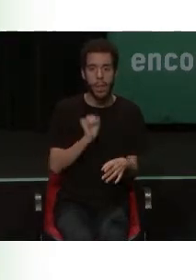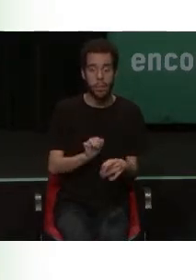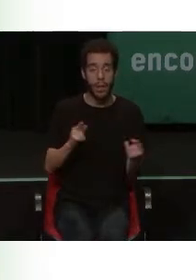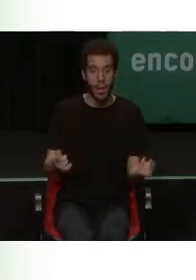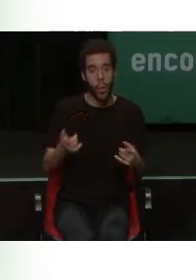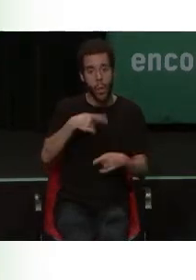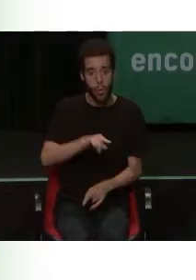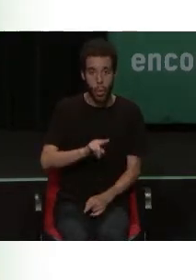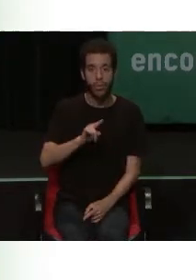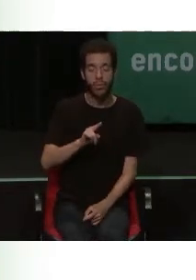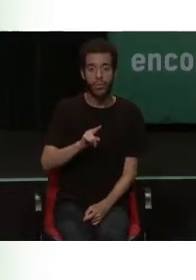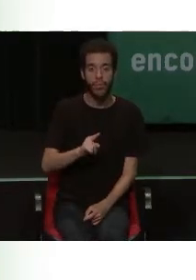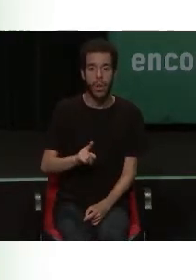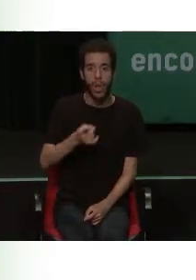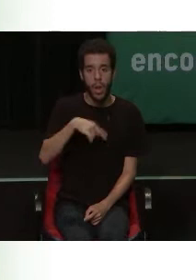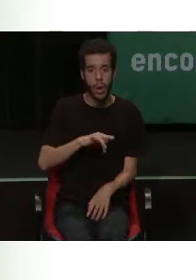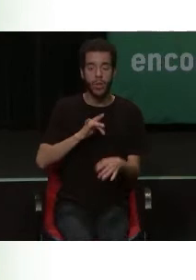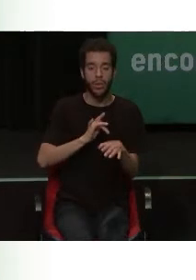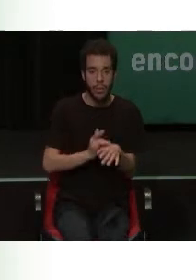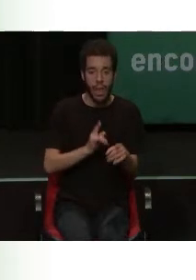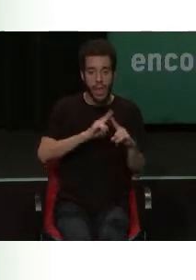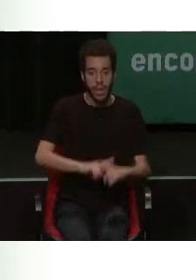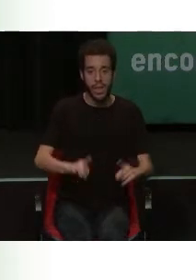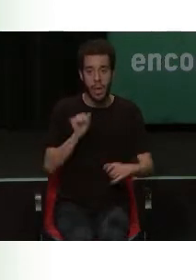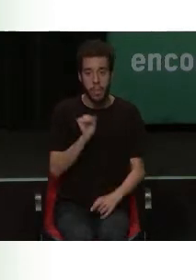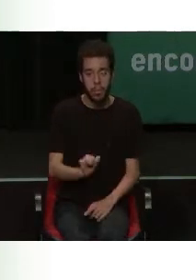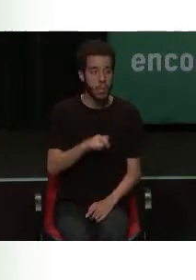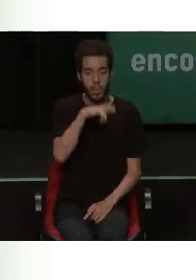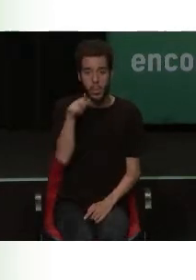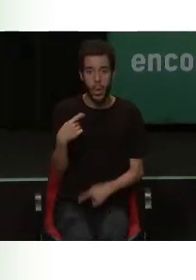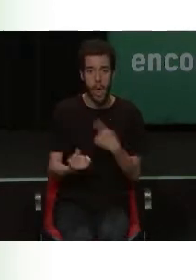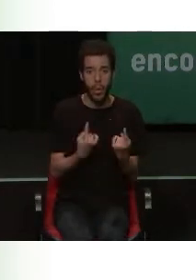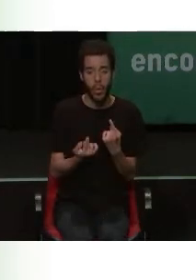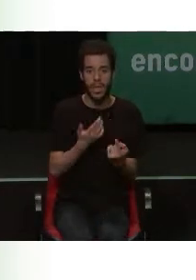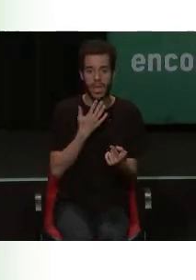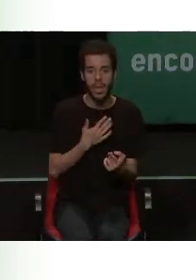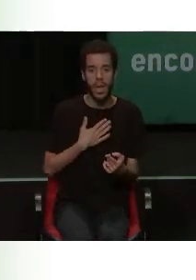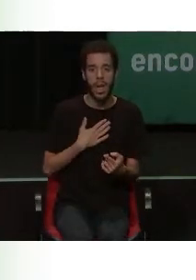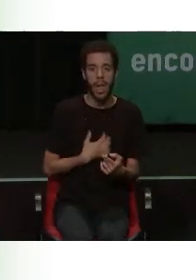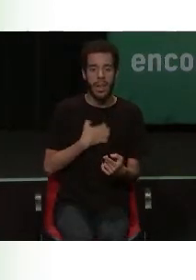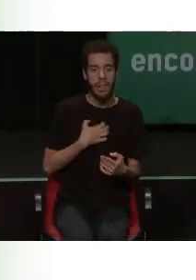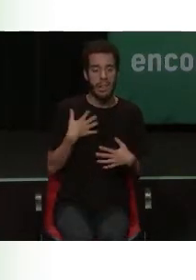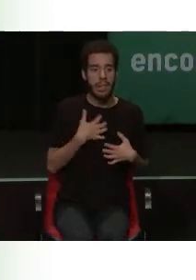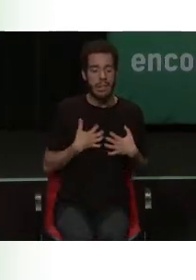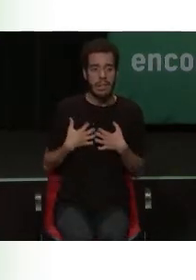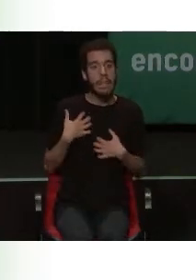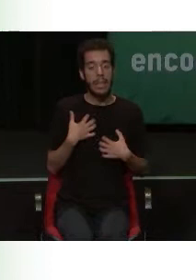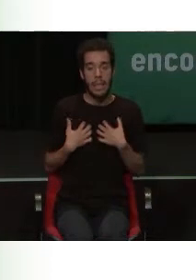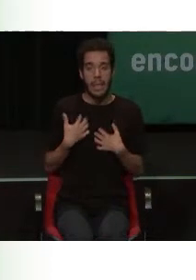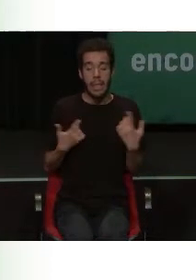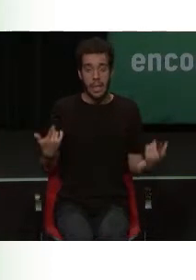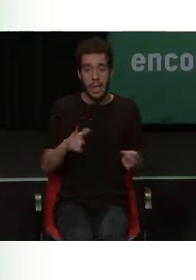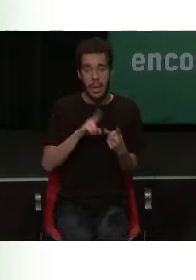hipótese da suscetibilidade diferencial, as pessoas mais ansiosas, neste caso de vinculação ansiosa, e pessoas